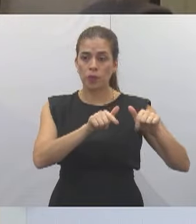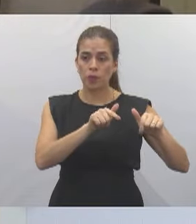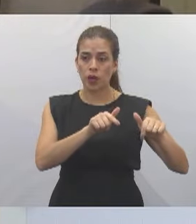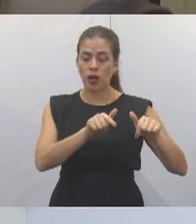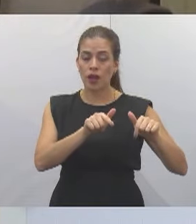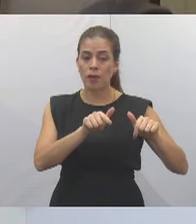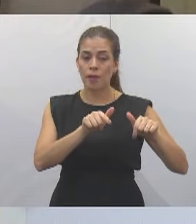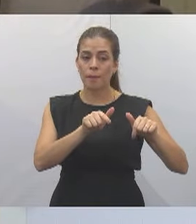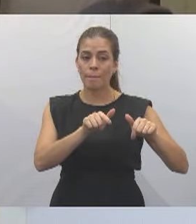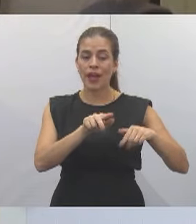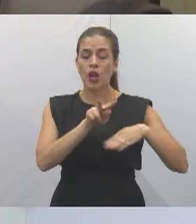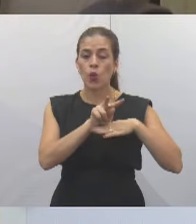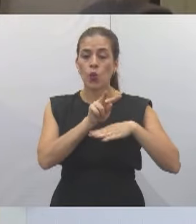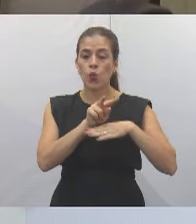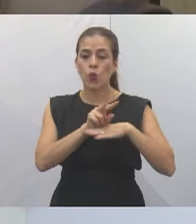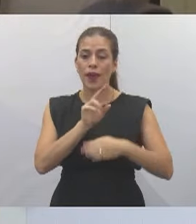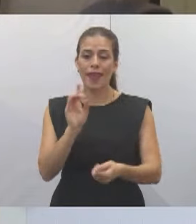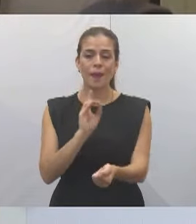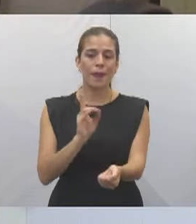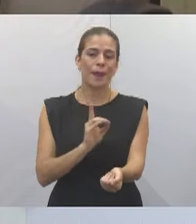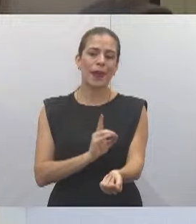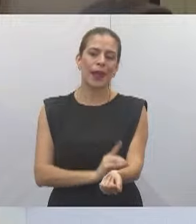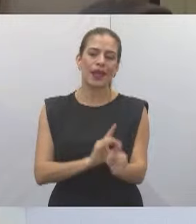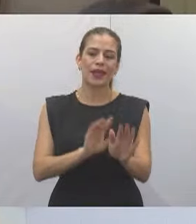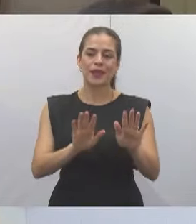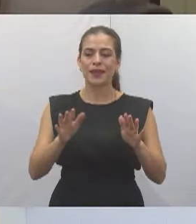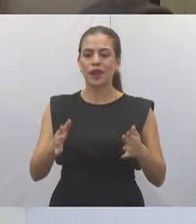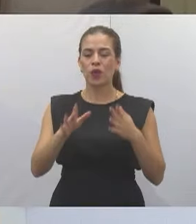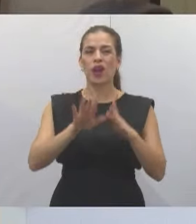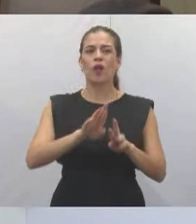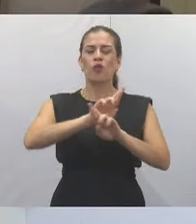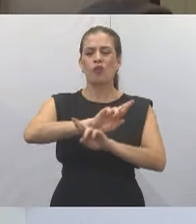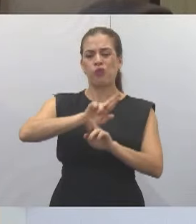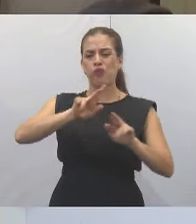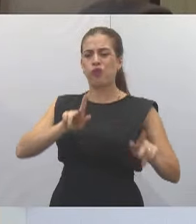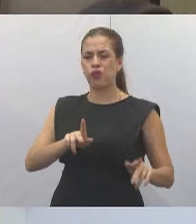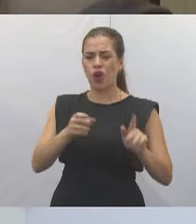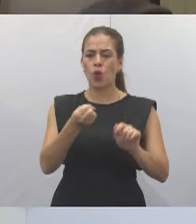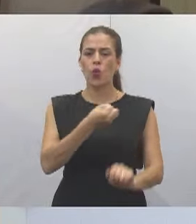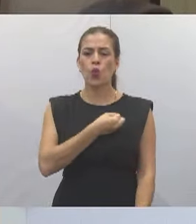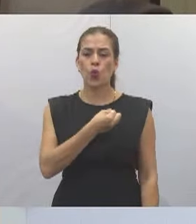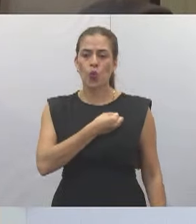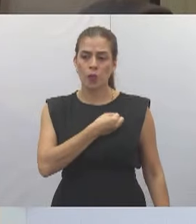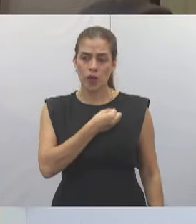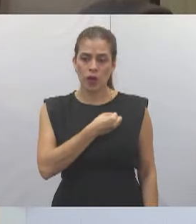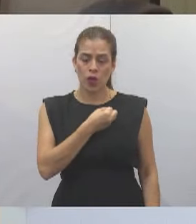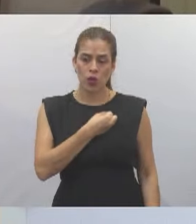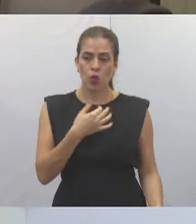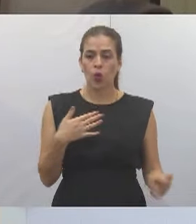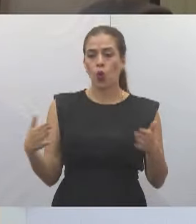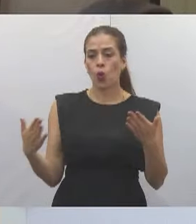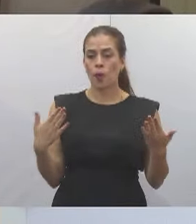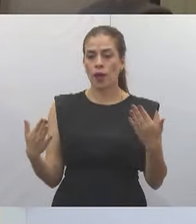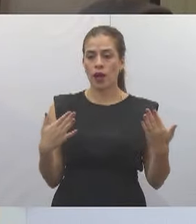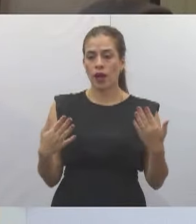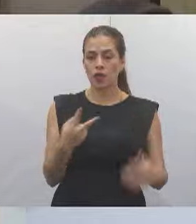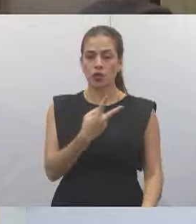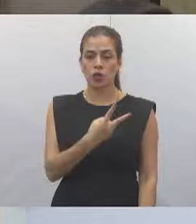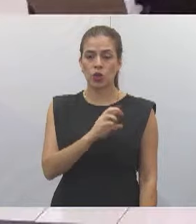da dengue. Então, isso acabou dando uma diferença nos números em relação a 2023.